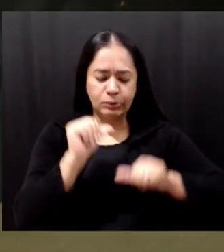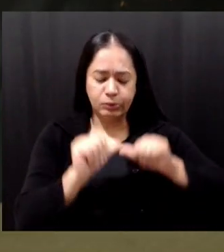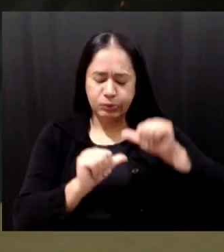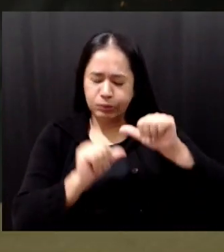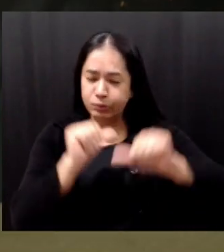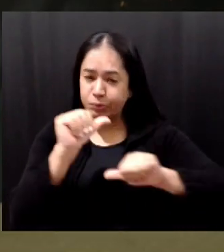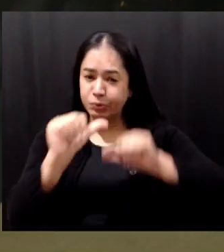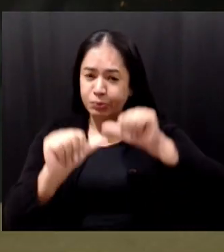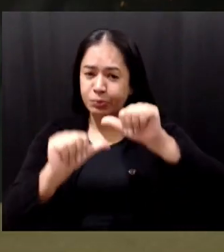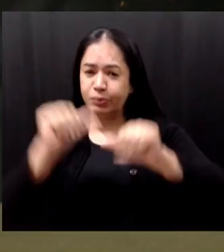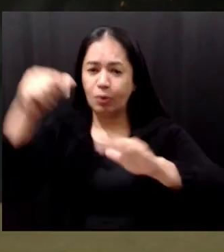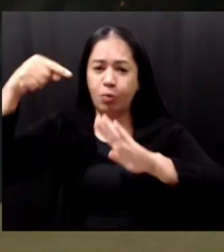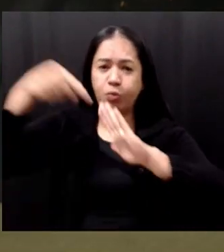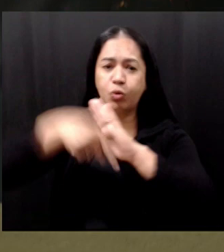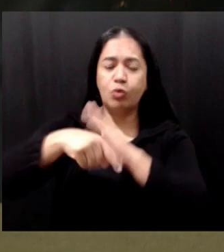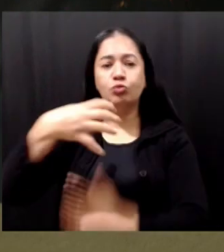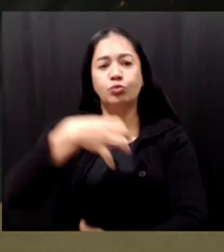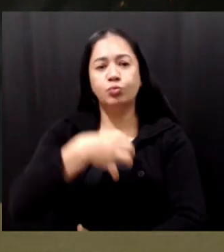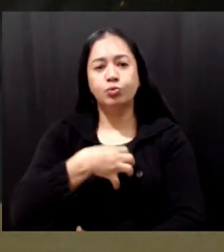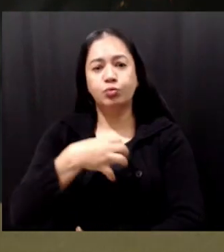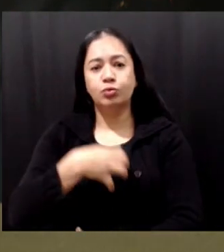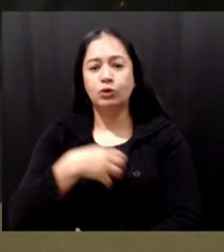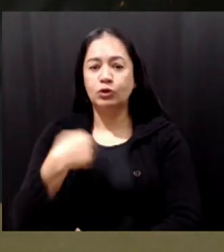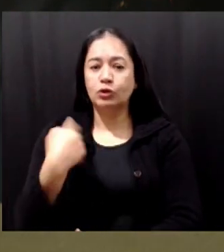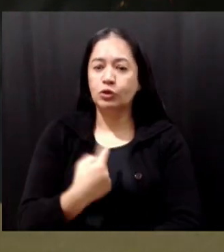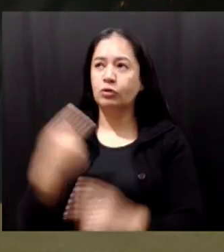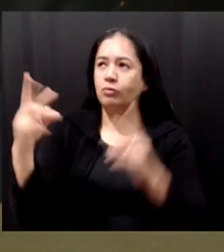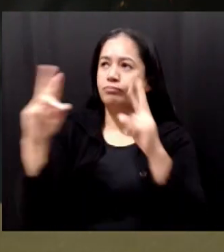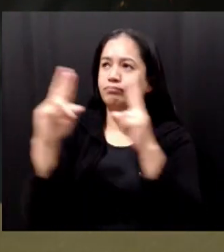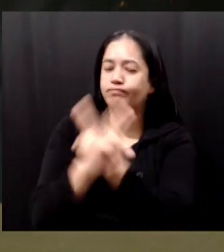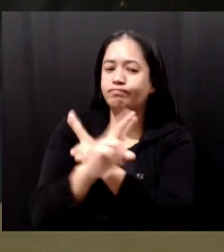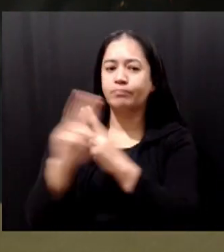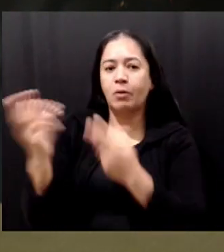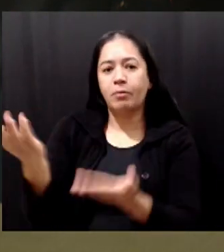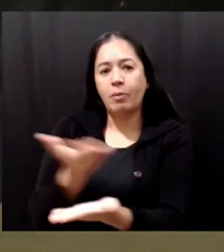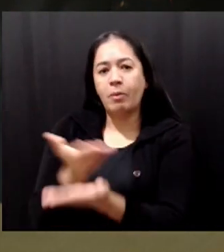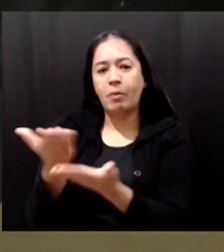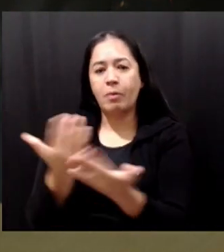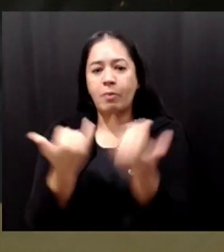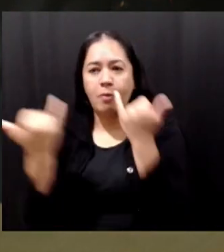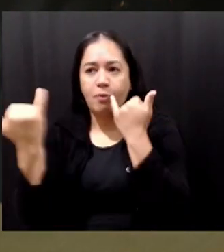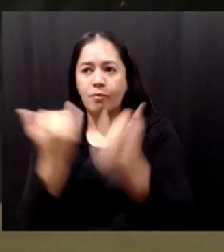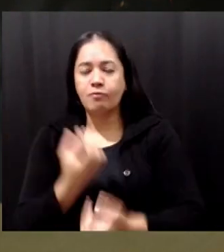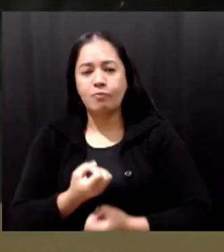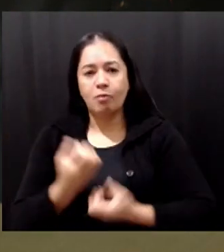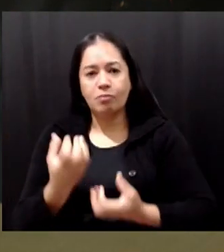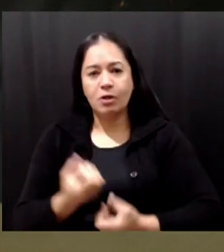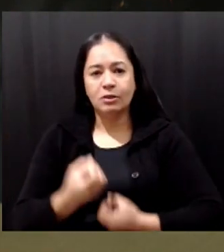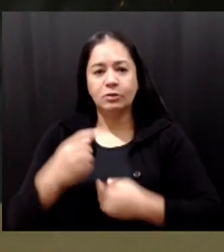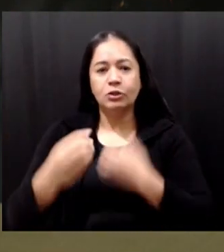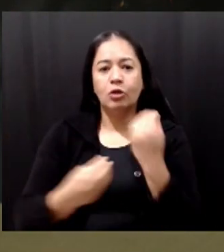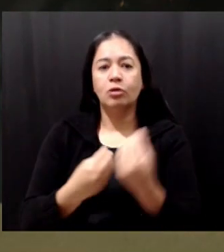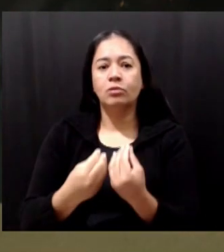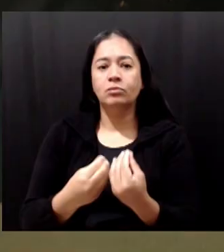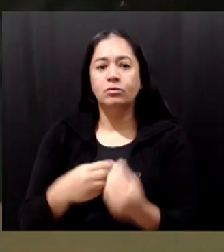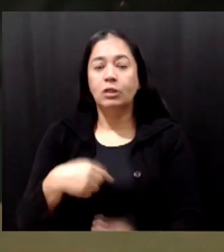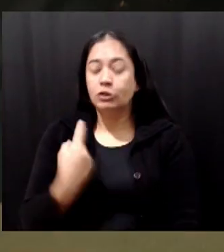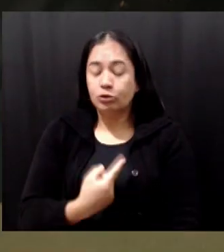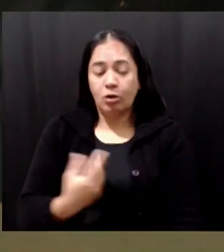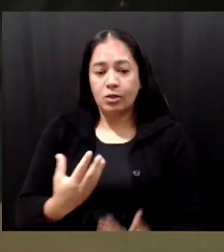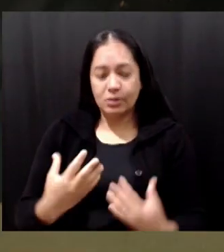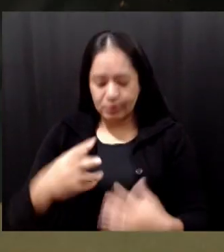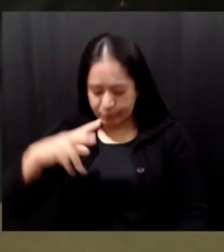se relaciona, né? Como a gente tem informação e como a gente recebe a nós mesmos. Estamos